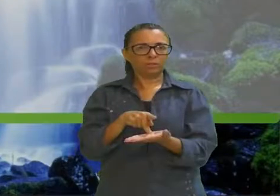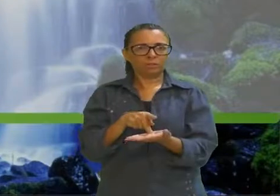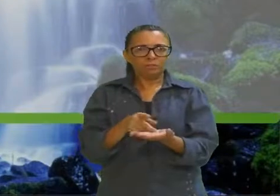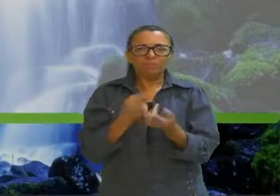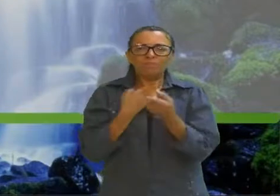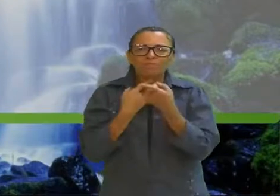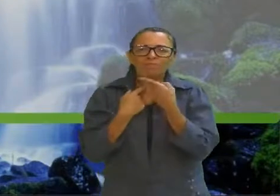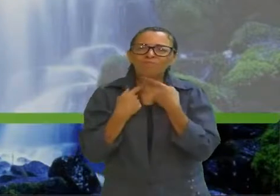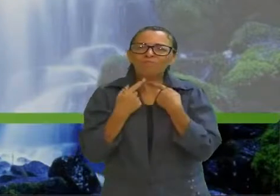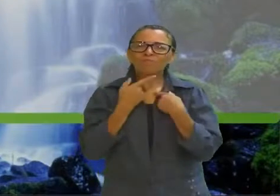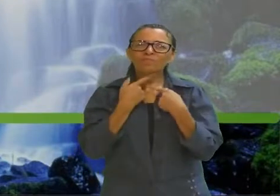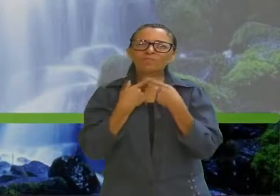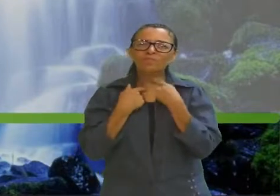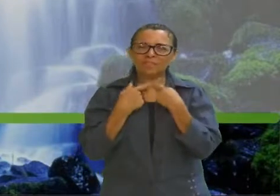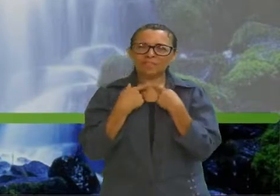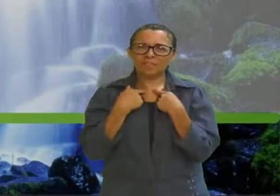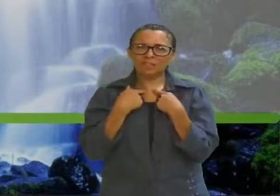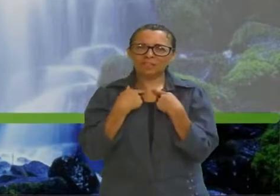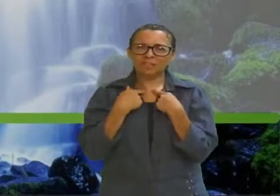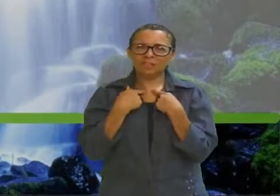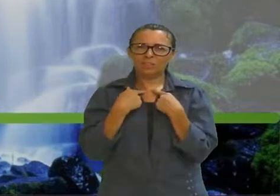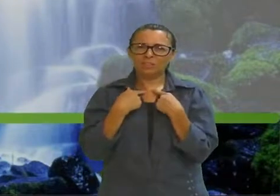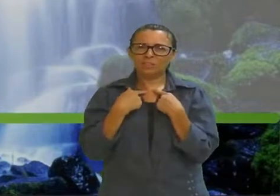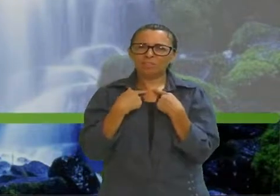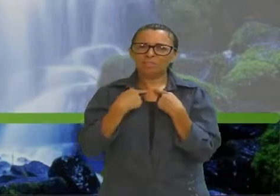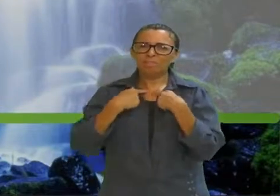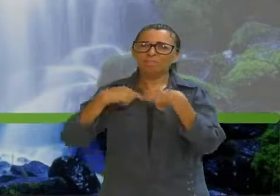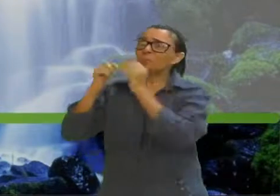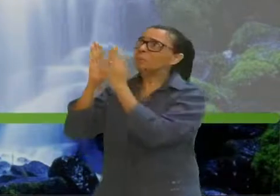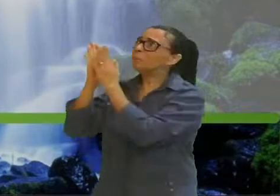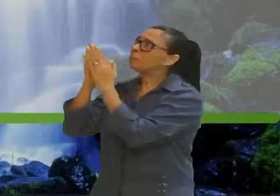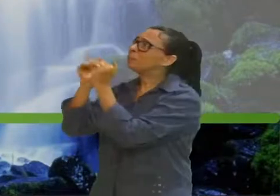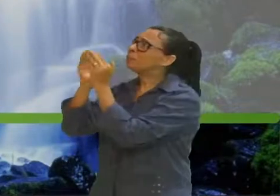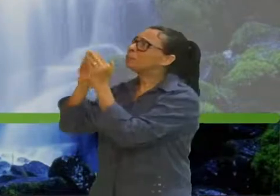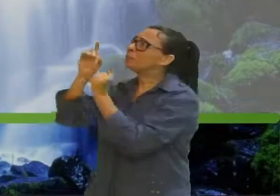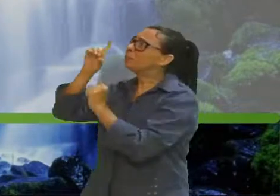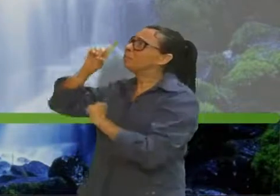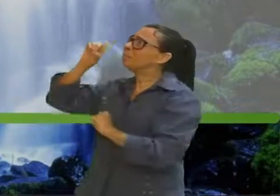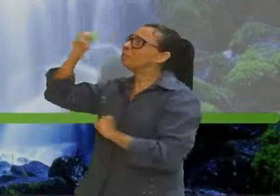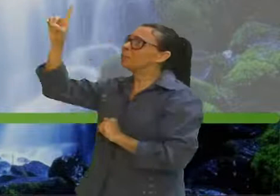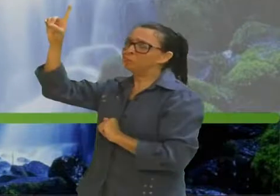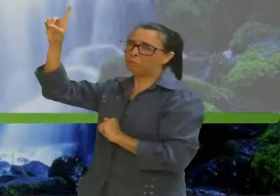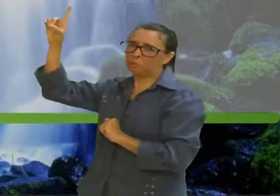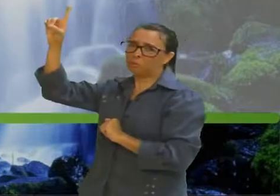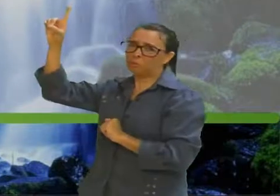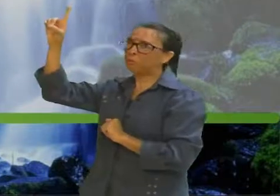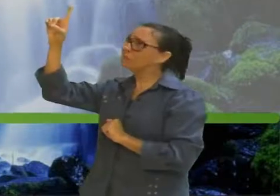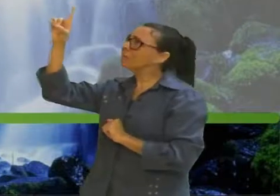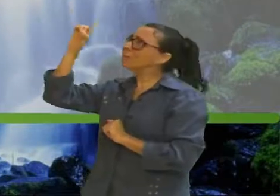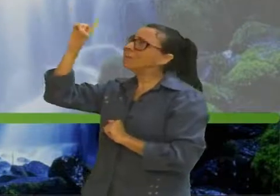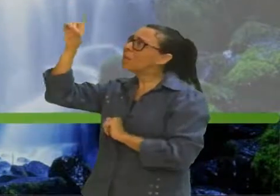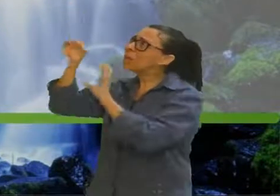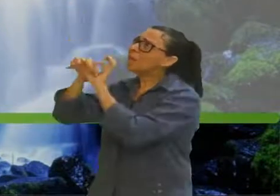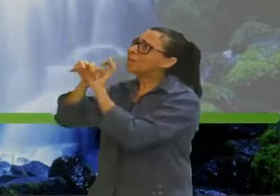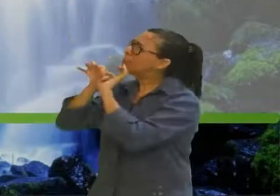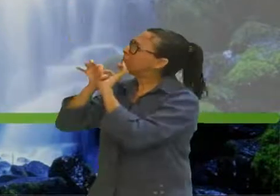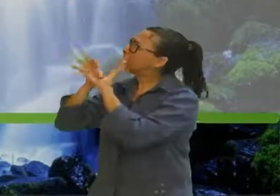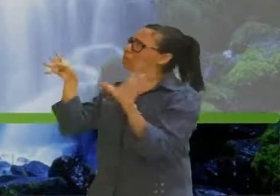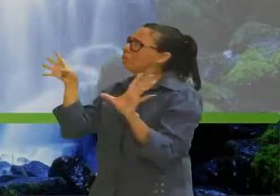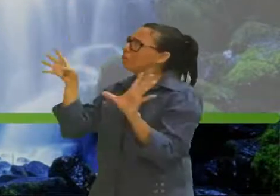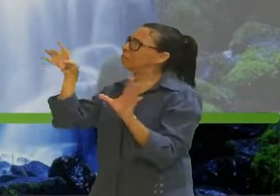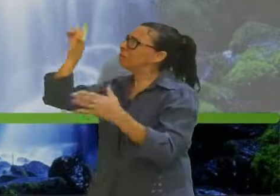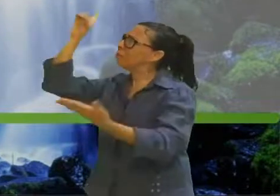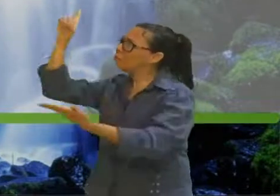a minha vida e para com a sua vida. Quando você sabe o que Deus disse e o que Ele está